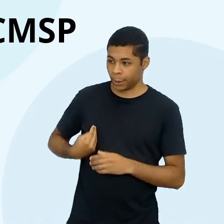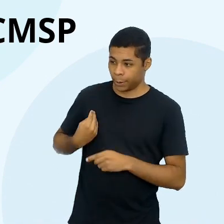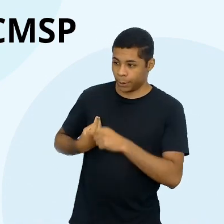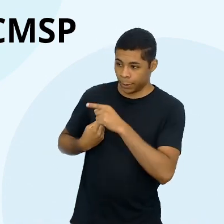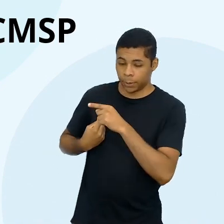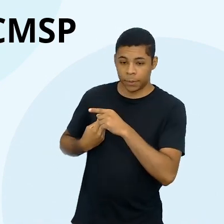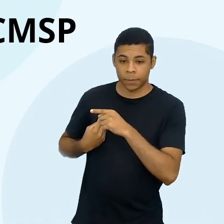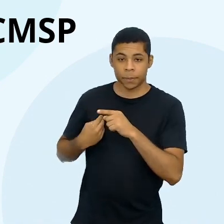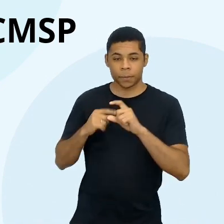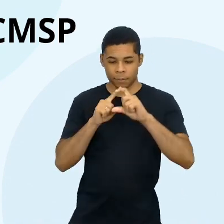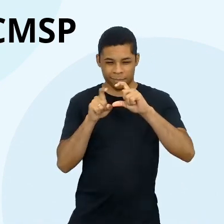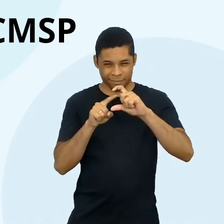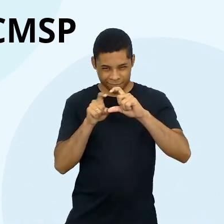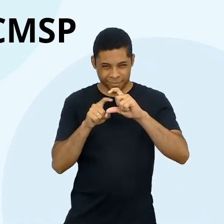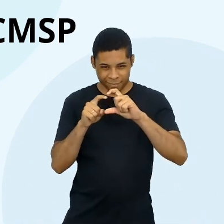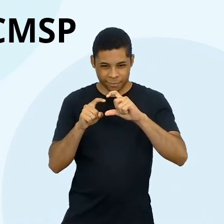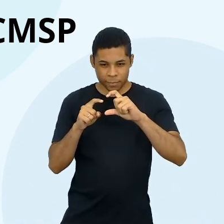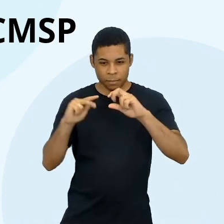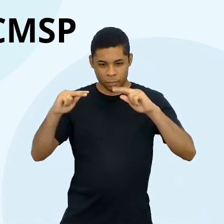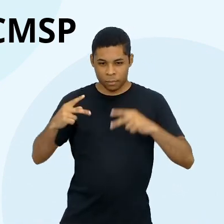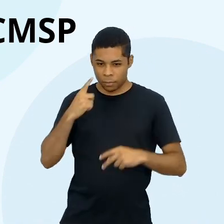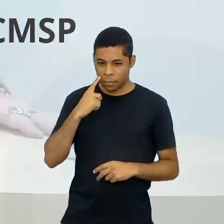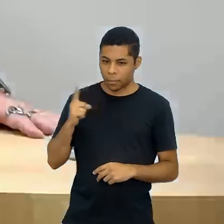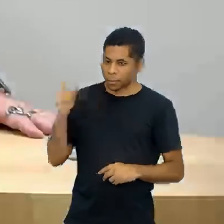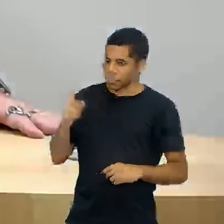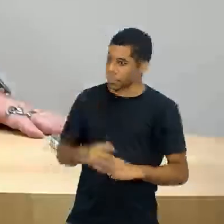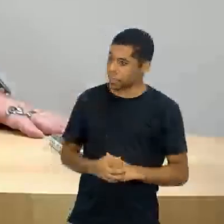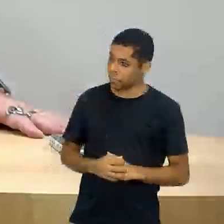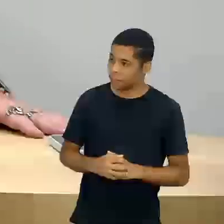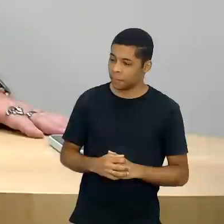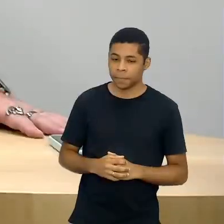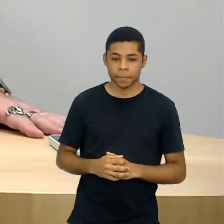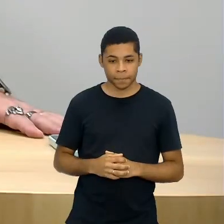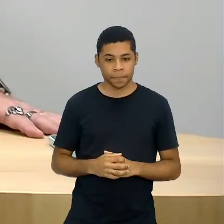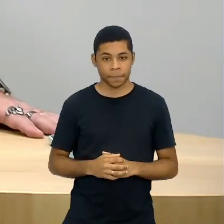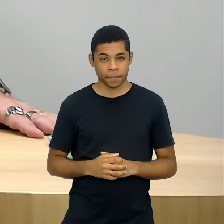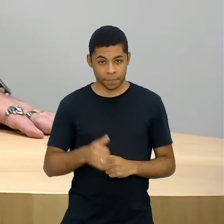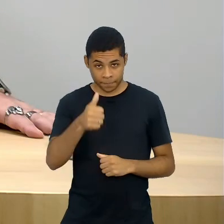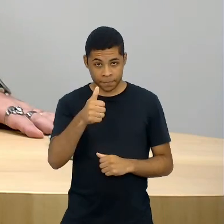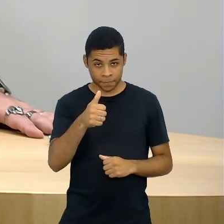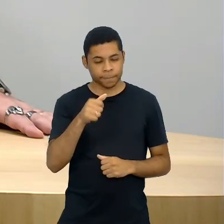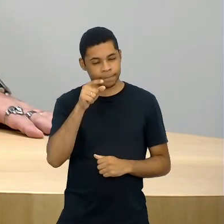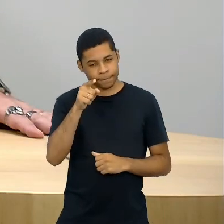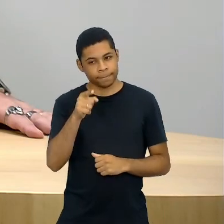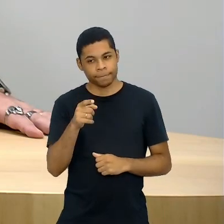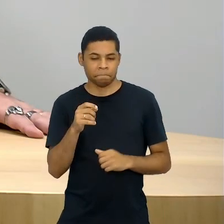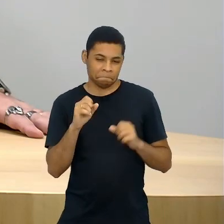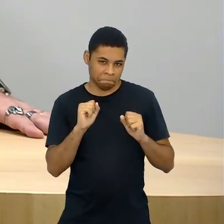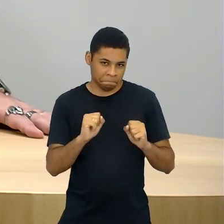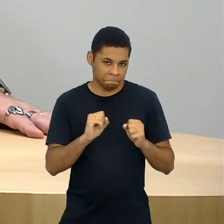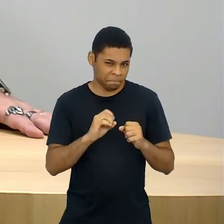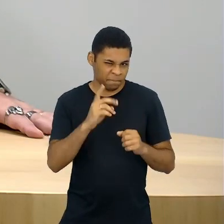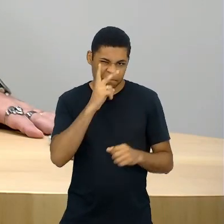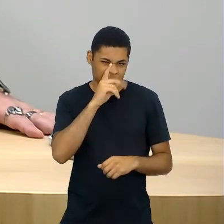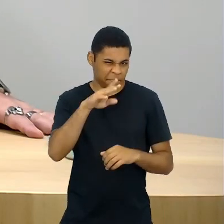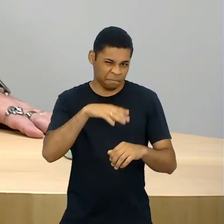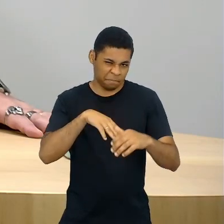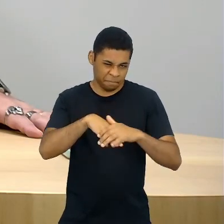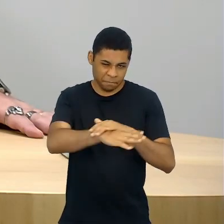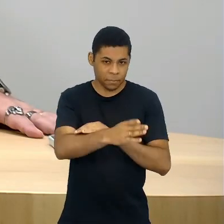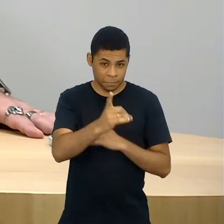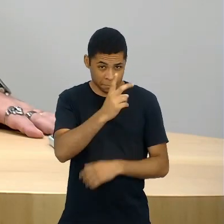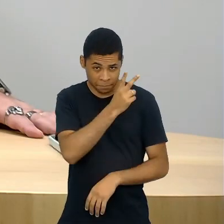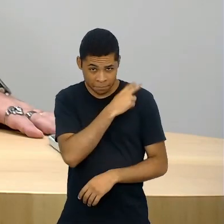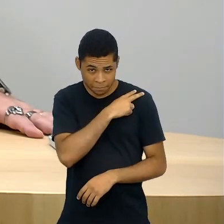vocês o QR Code, né? E o link aí para vocês estarem avaliando, como vocês já estão habituados, né? Para quem está na segunda